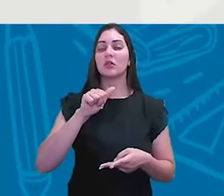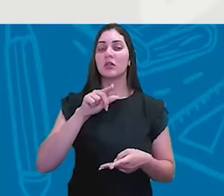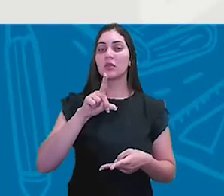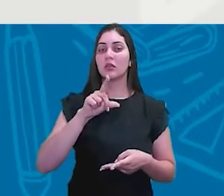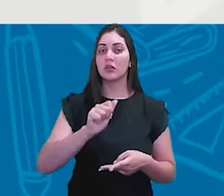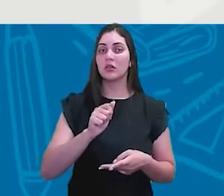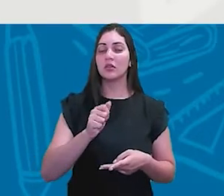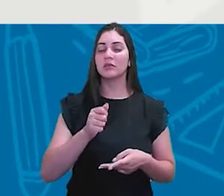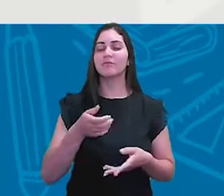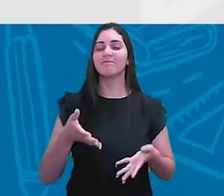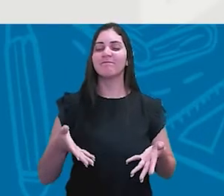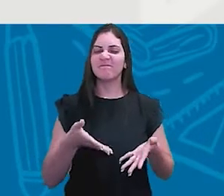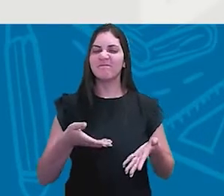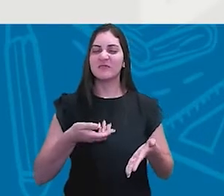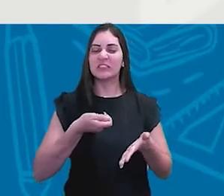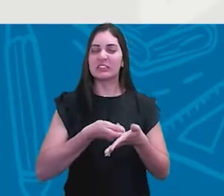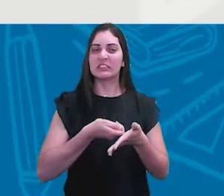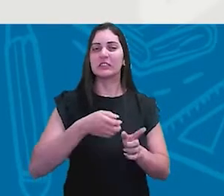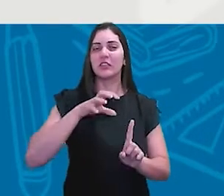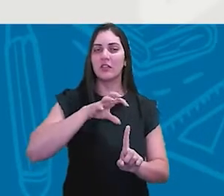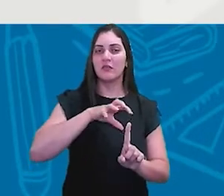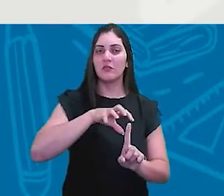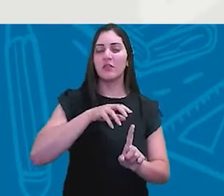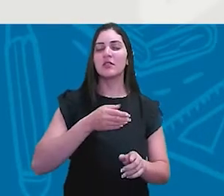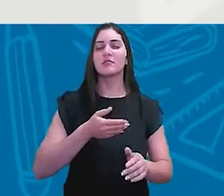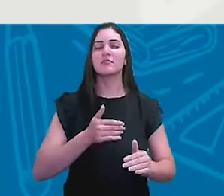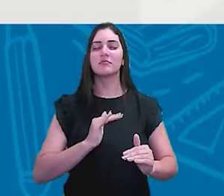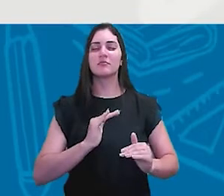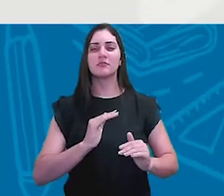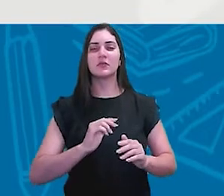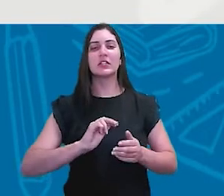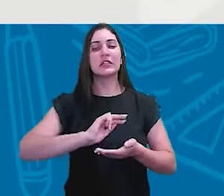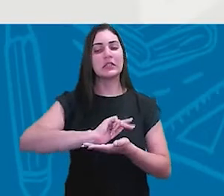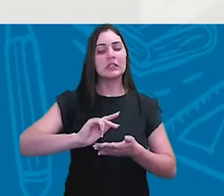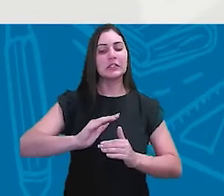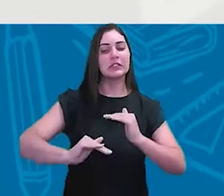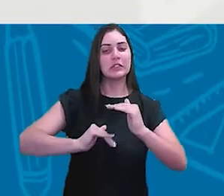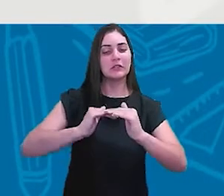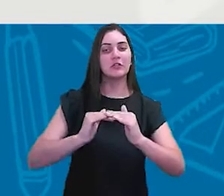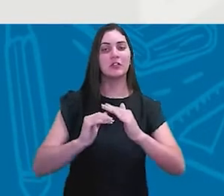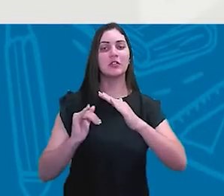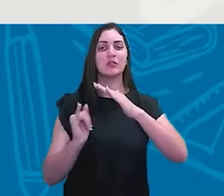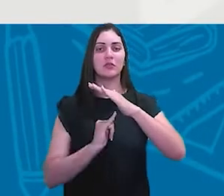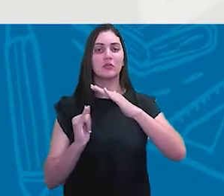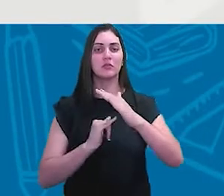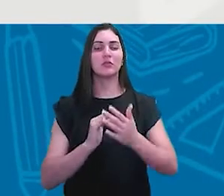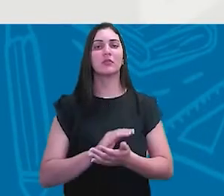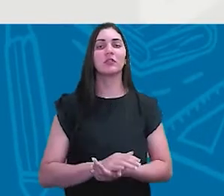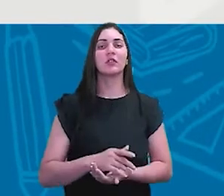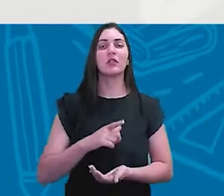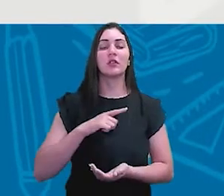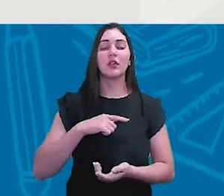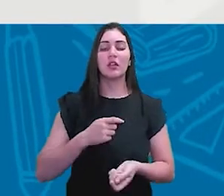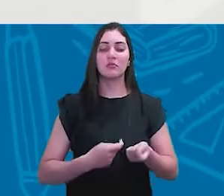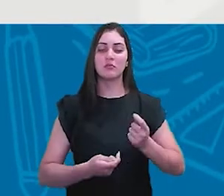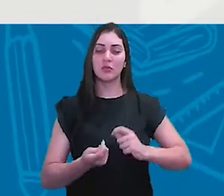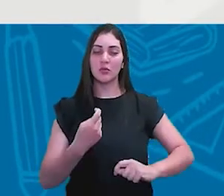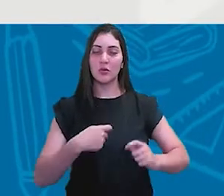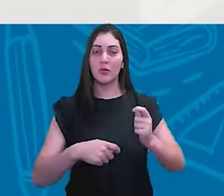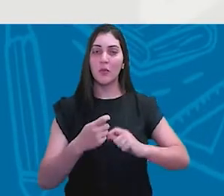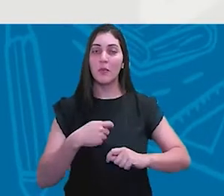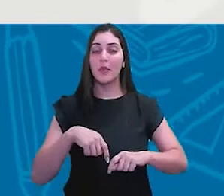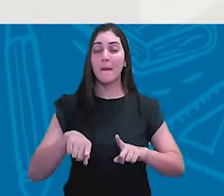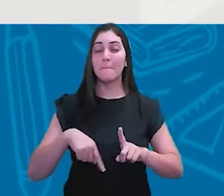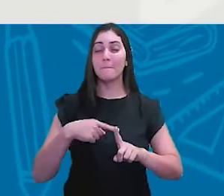de povoamento, sofreram grandes investimentos, desenvolveram indústrias e tem IDHs, tem economia muito mais